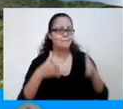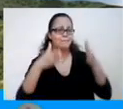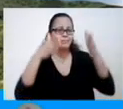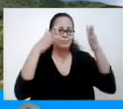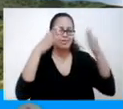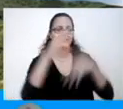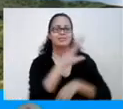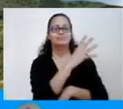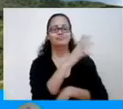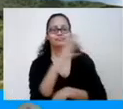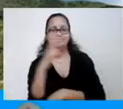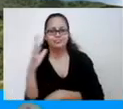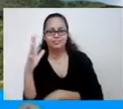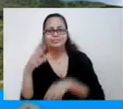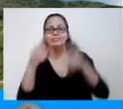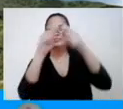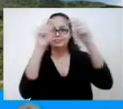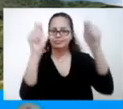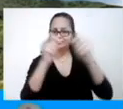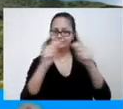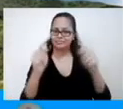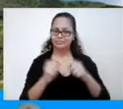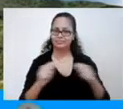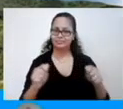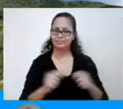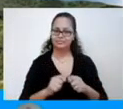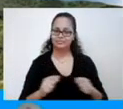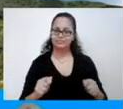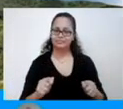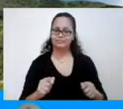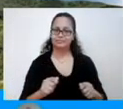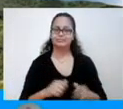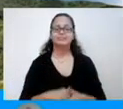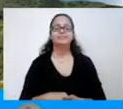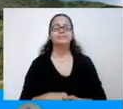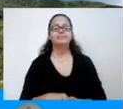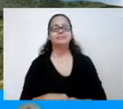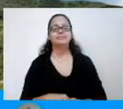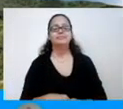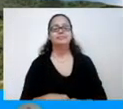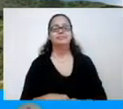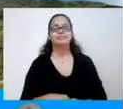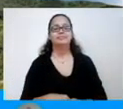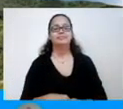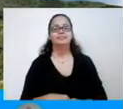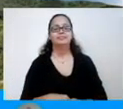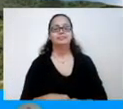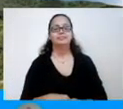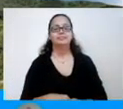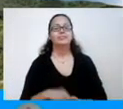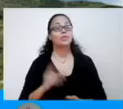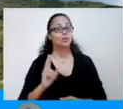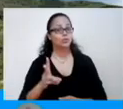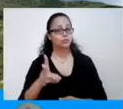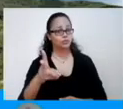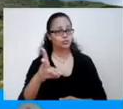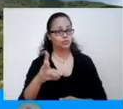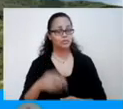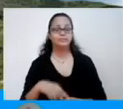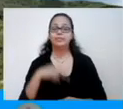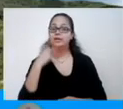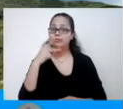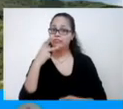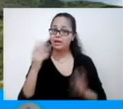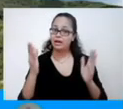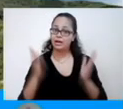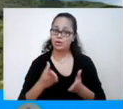das árvores, que é o que a gente acabou de ver nessas imagens aqui, a danificação da estátua e de florestas. Certo? Continuando. Vamos falar